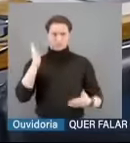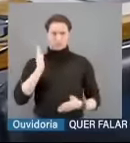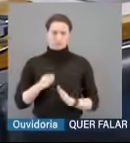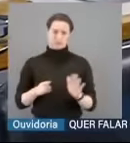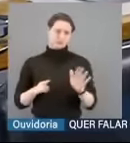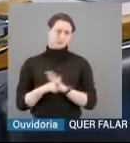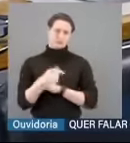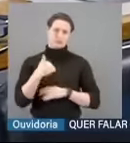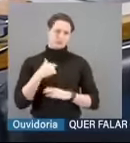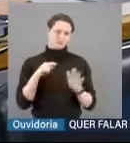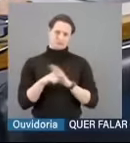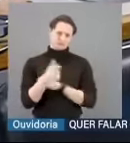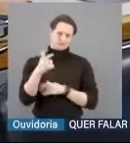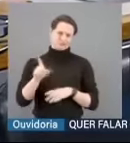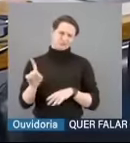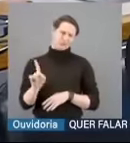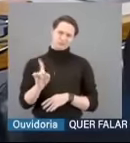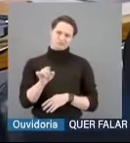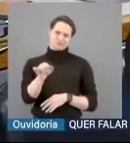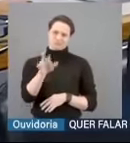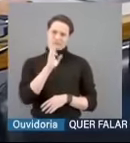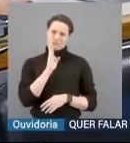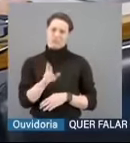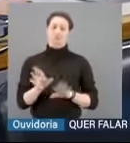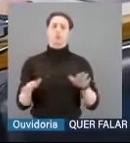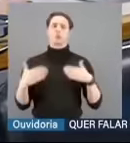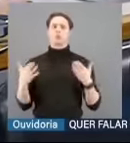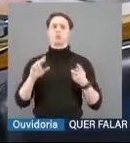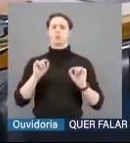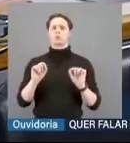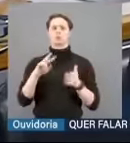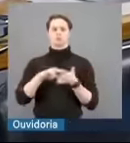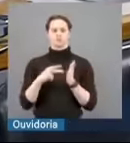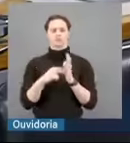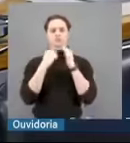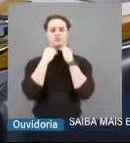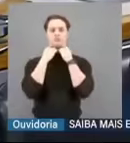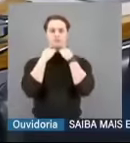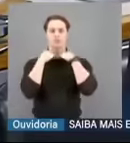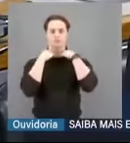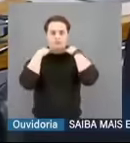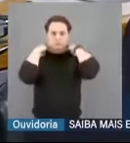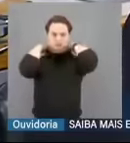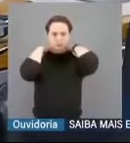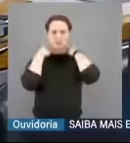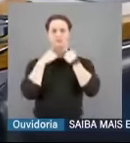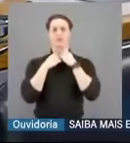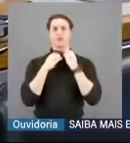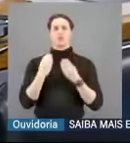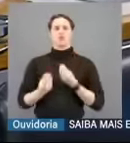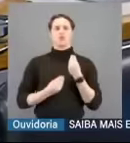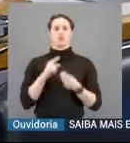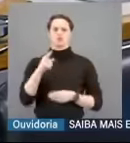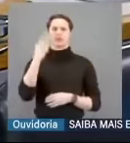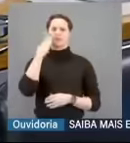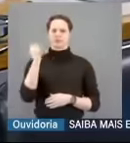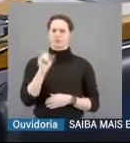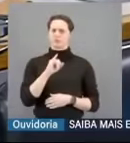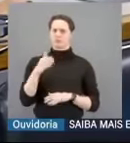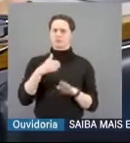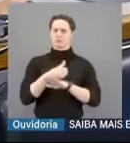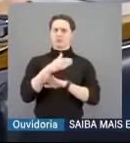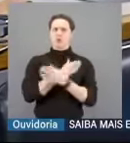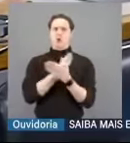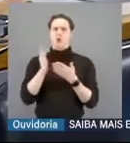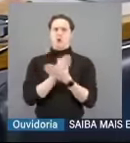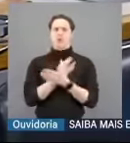vou nem perguntar de novo, porque o senhor não vai responder, o que significava isso e como o senhor sabia disso. Se o senhor participou de alguma reunião, se ele lhe